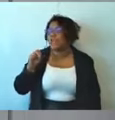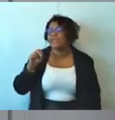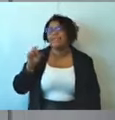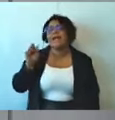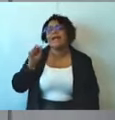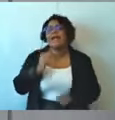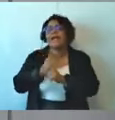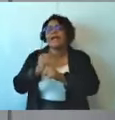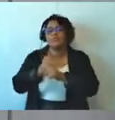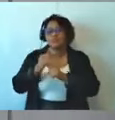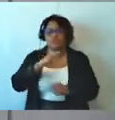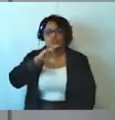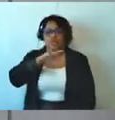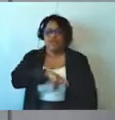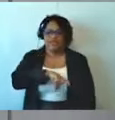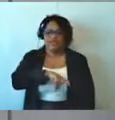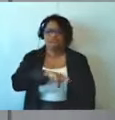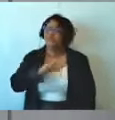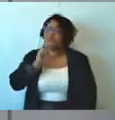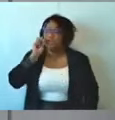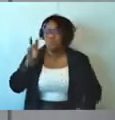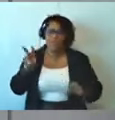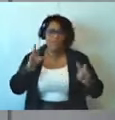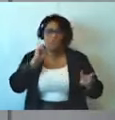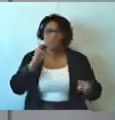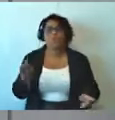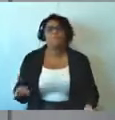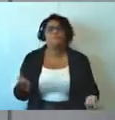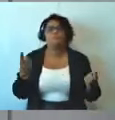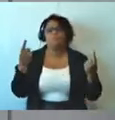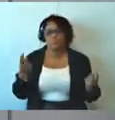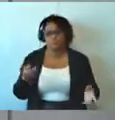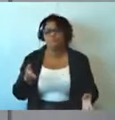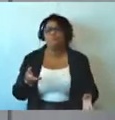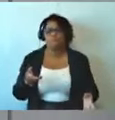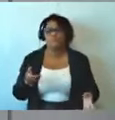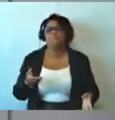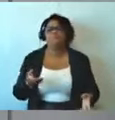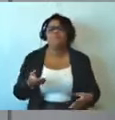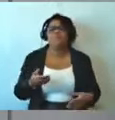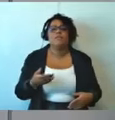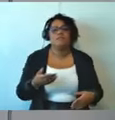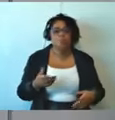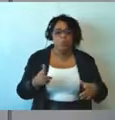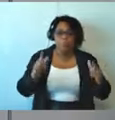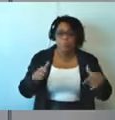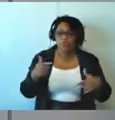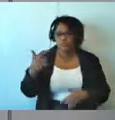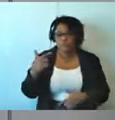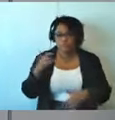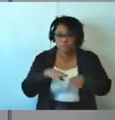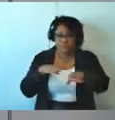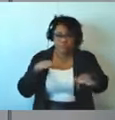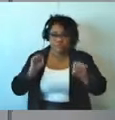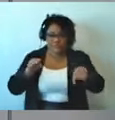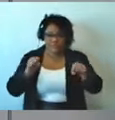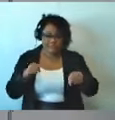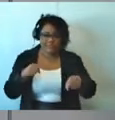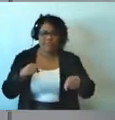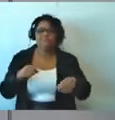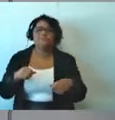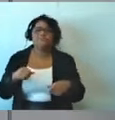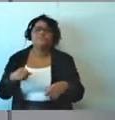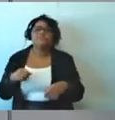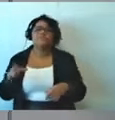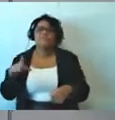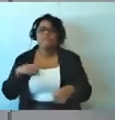vejo os absurdos. Então, aqueles intervalos onde não tem a motofaixa, onde passa a motocicleta e passa o pedestre, aquilo